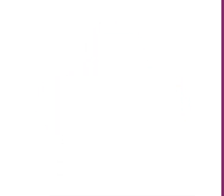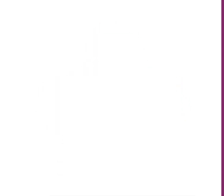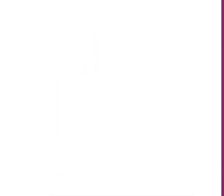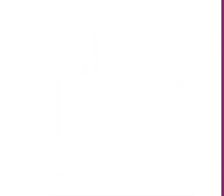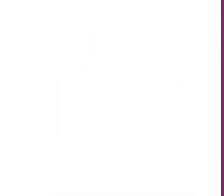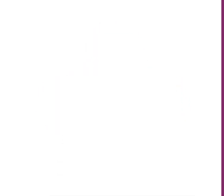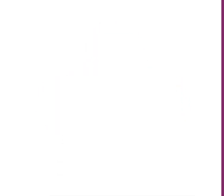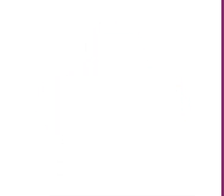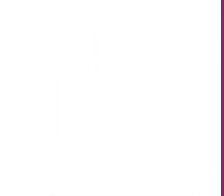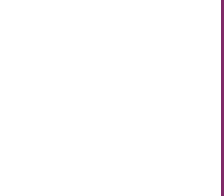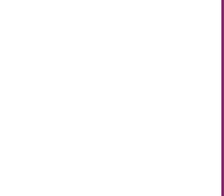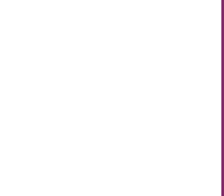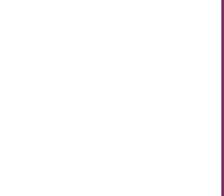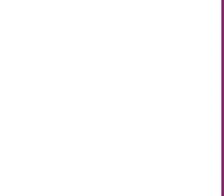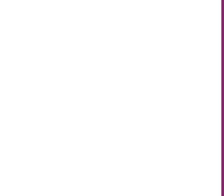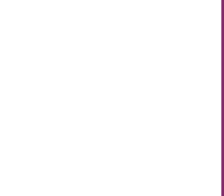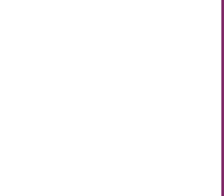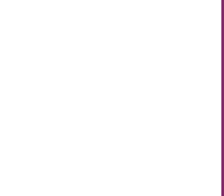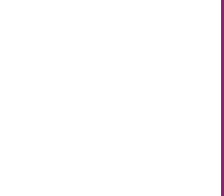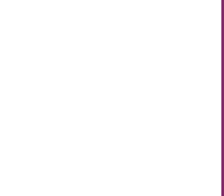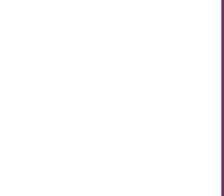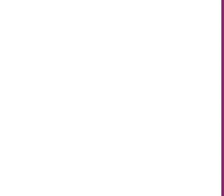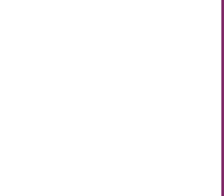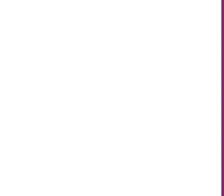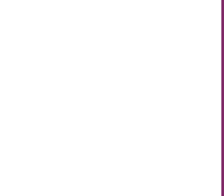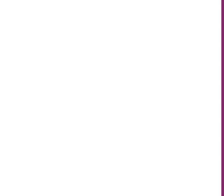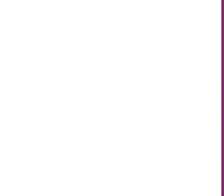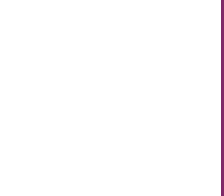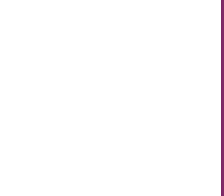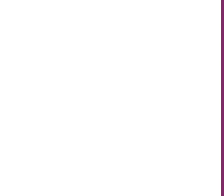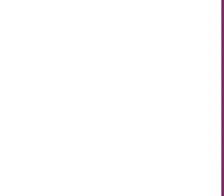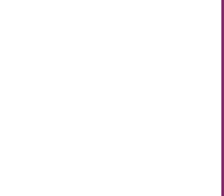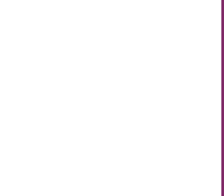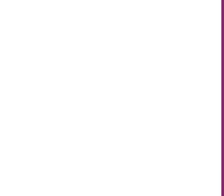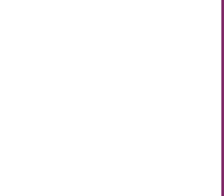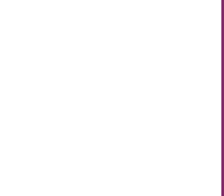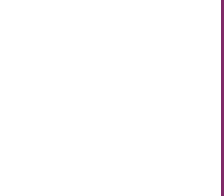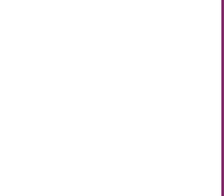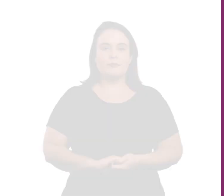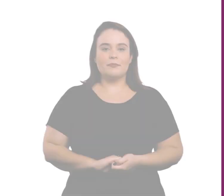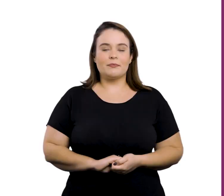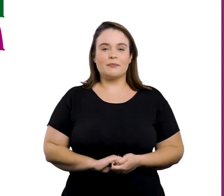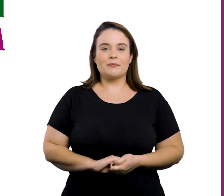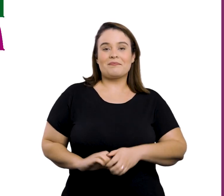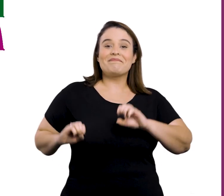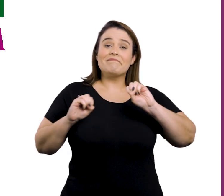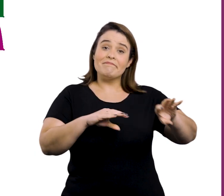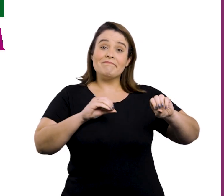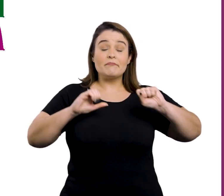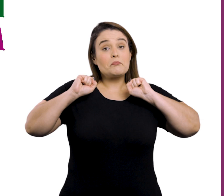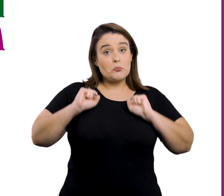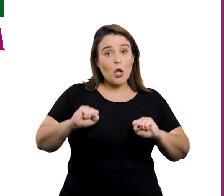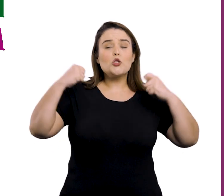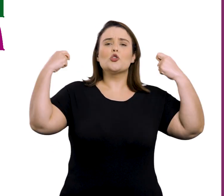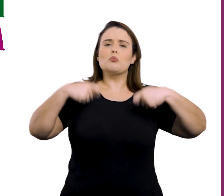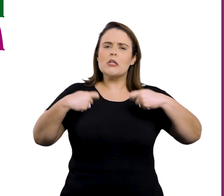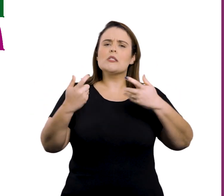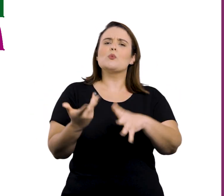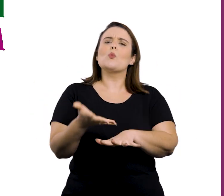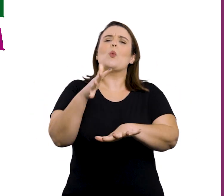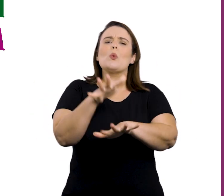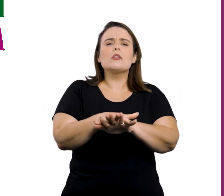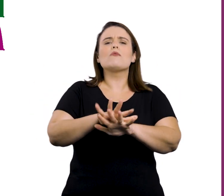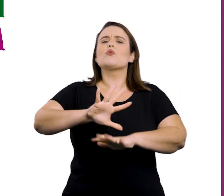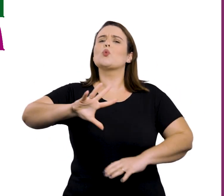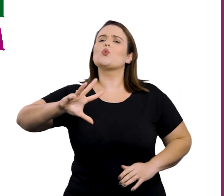Na cor roxa, uma mão com um pulso em riste segura um lápis. A educação pode e tem